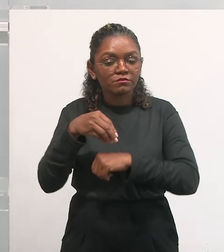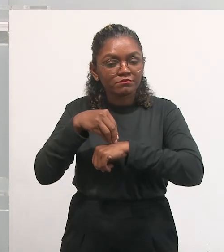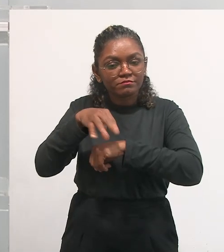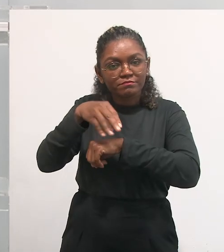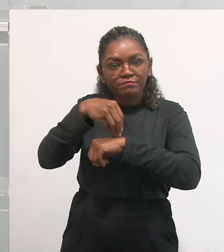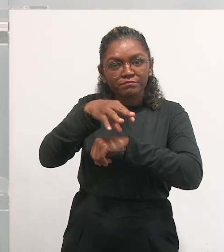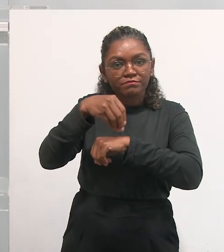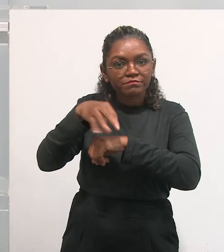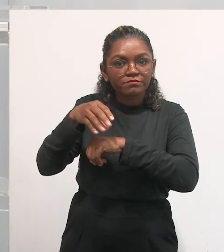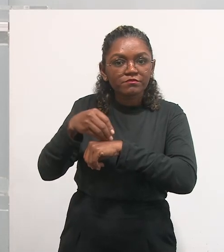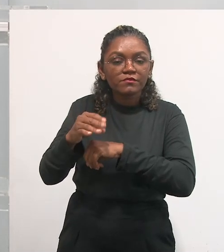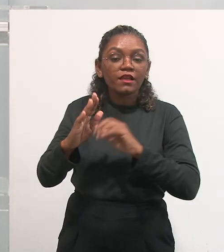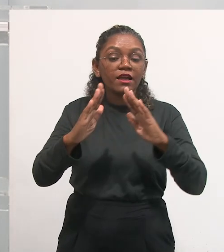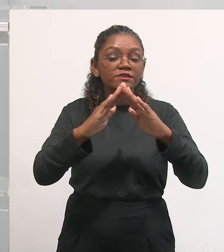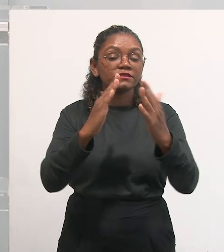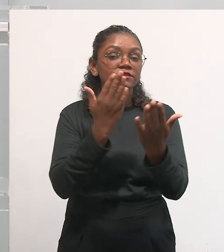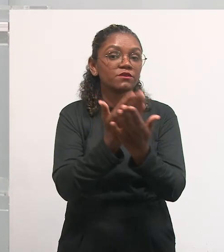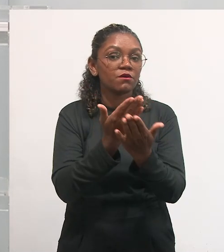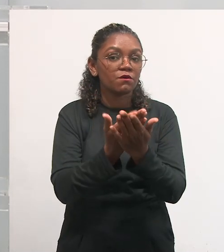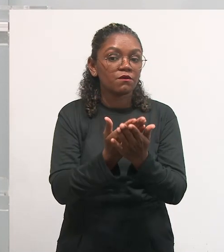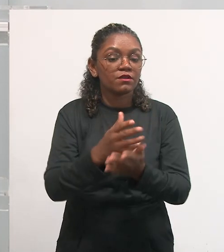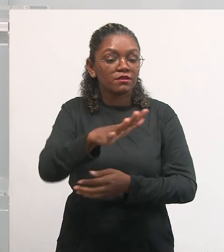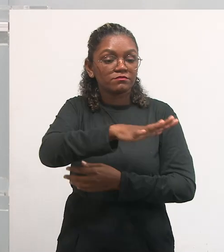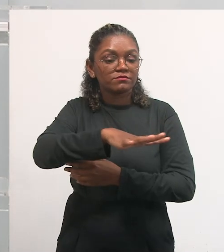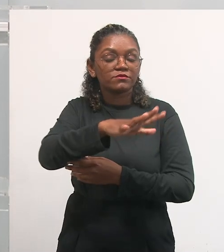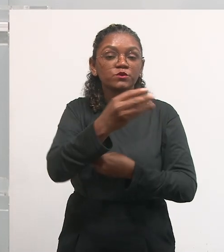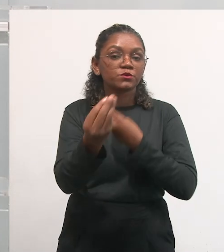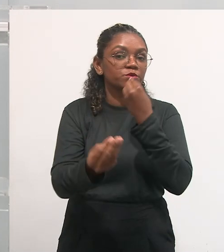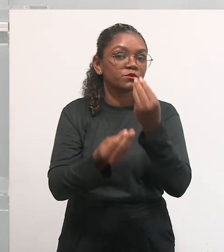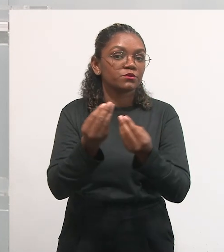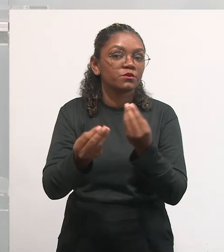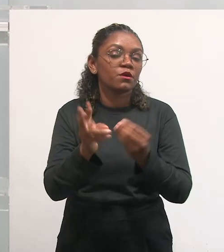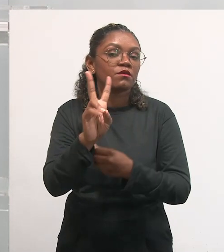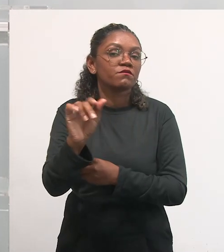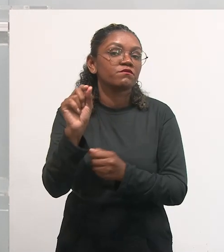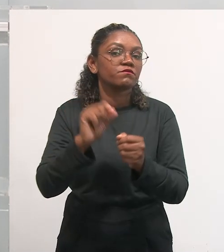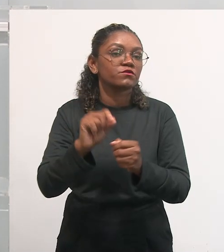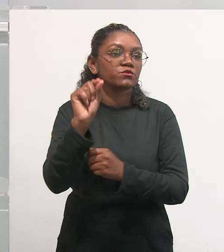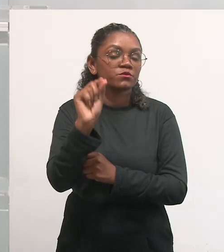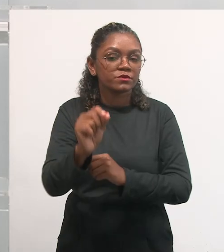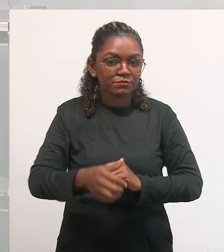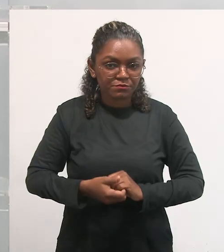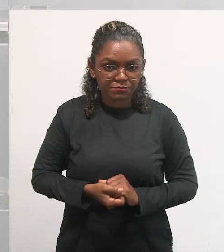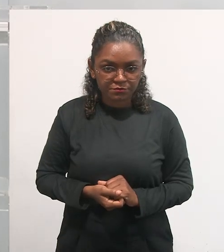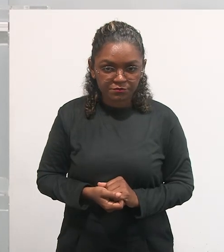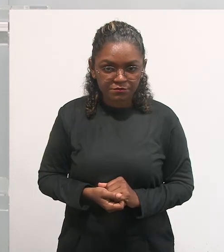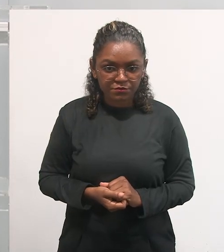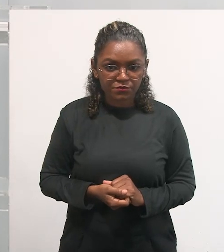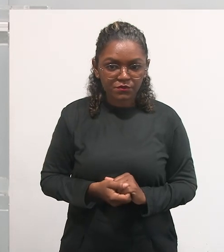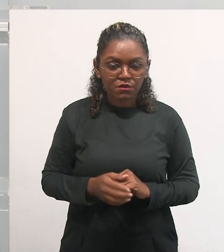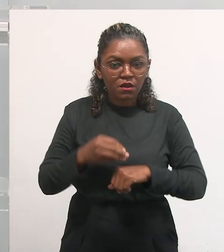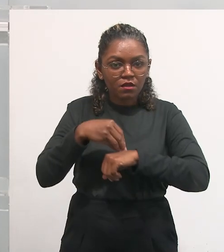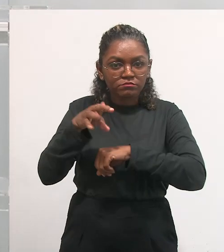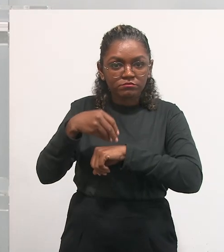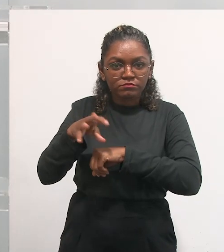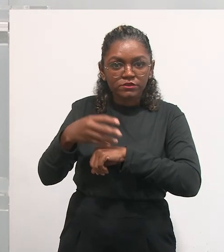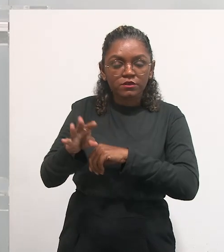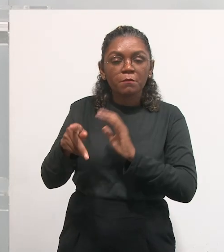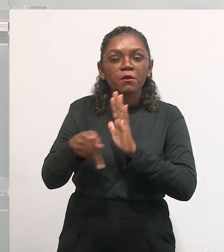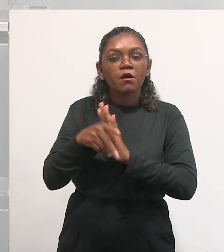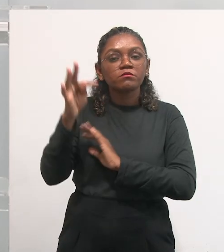que a escola, naquela rede, vai, né, qual que é a orientação